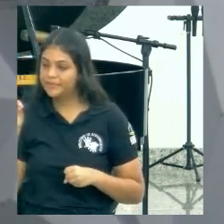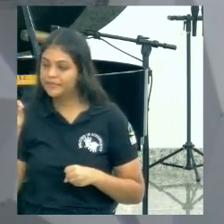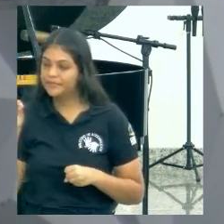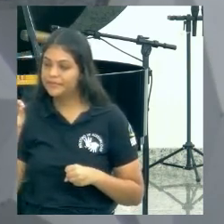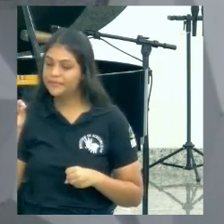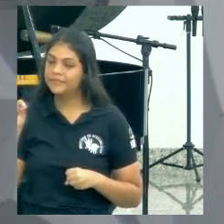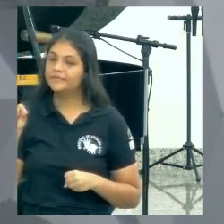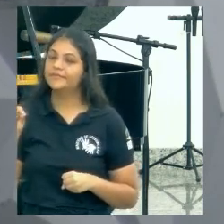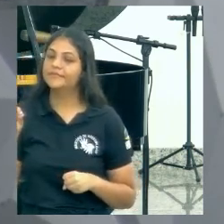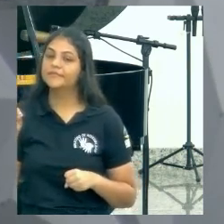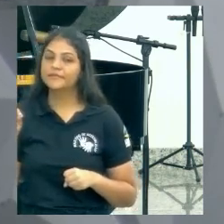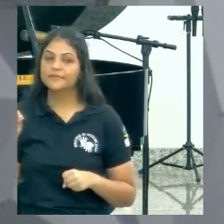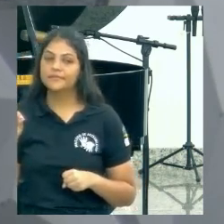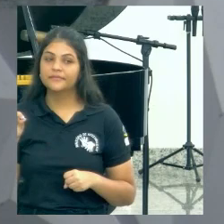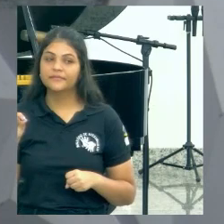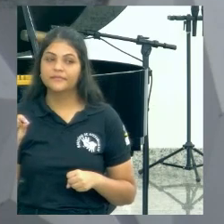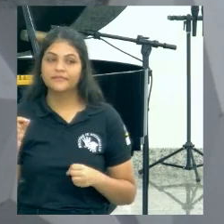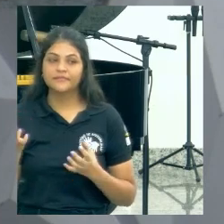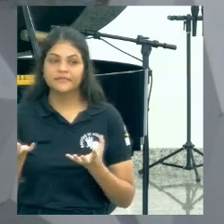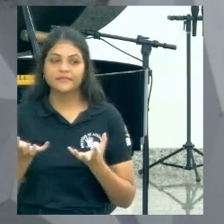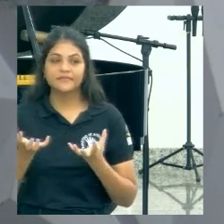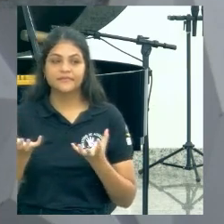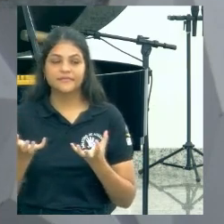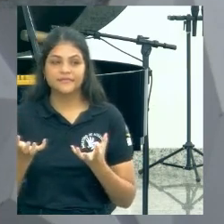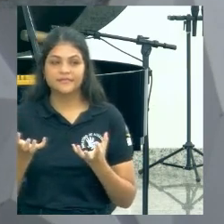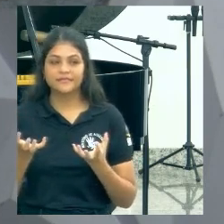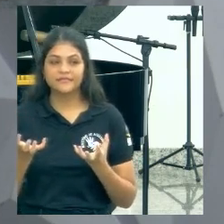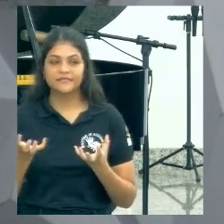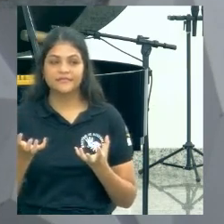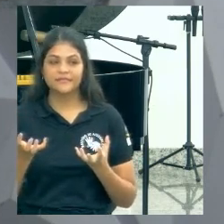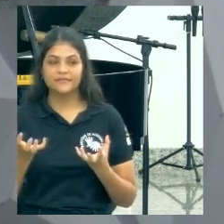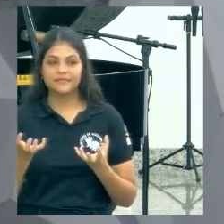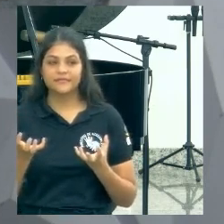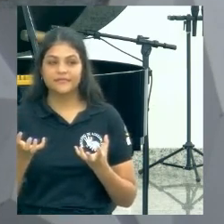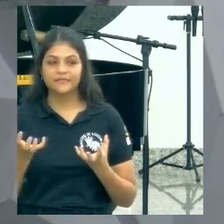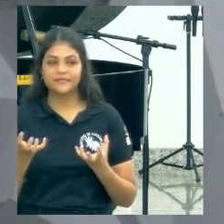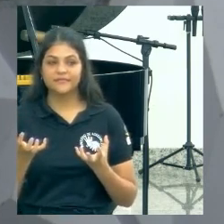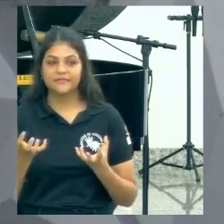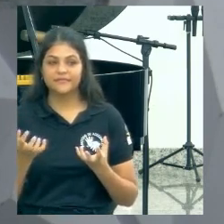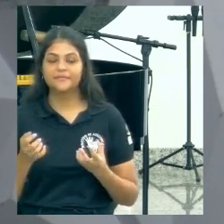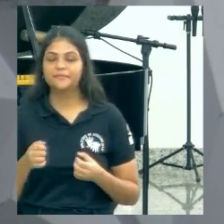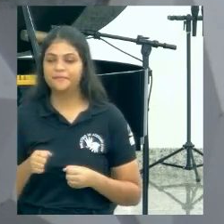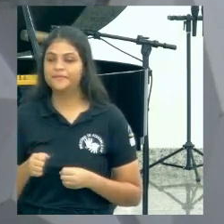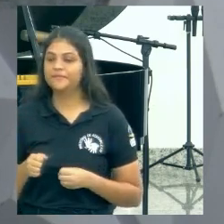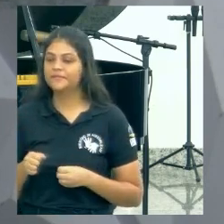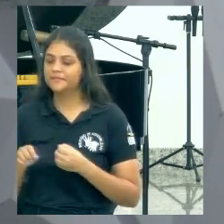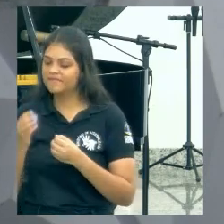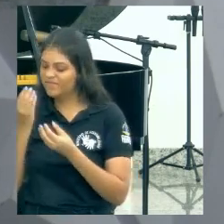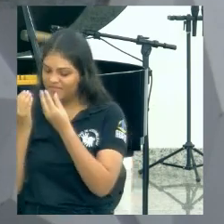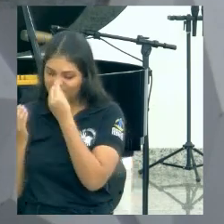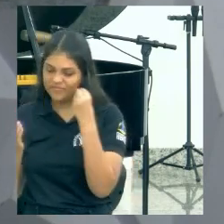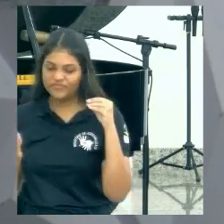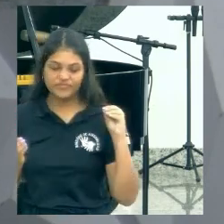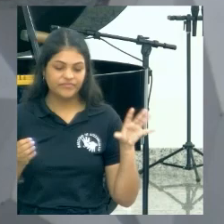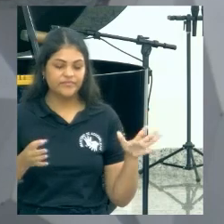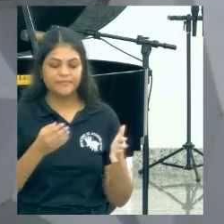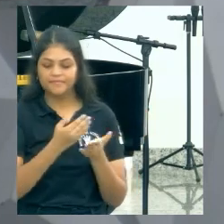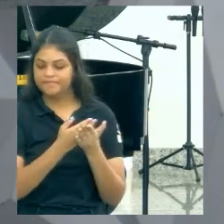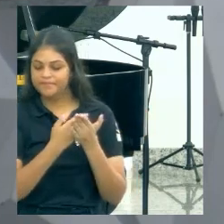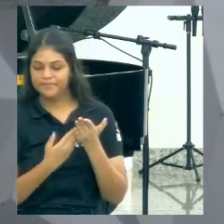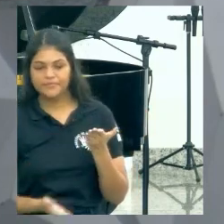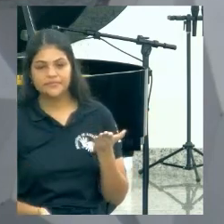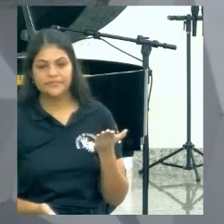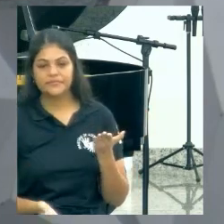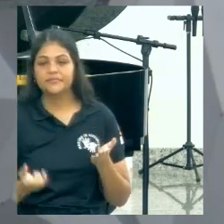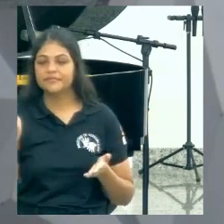ficar. Se querem ficar do lado daqueles que rejeitam e desistem,